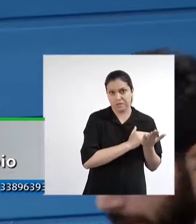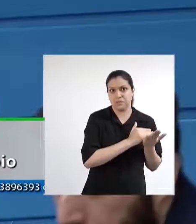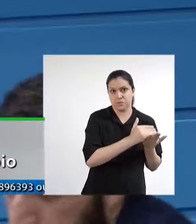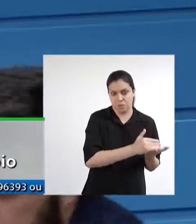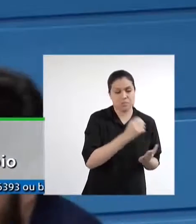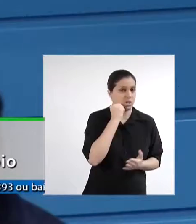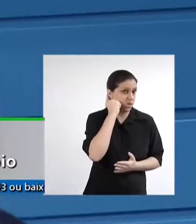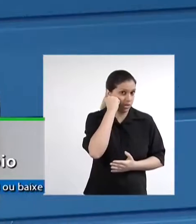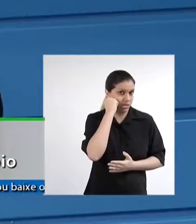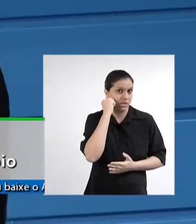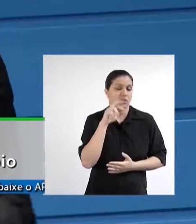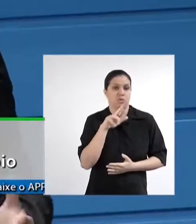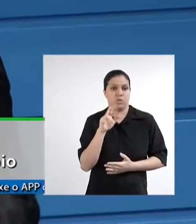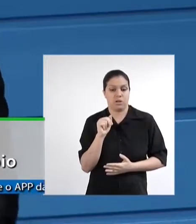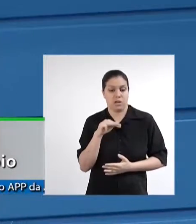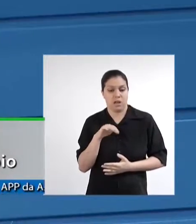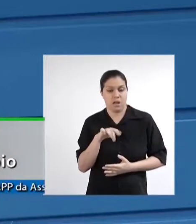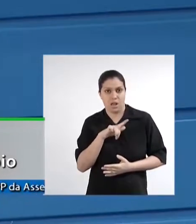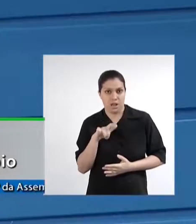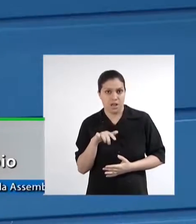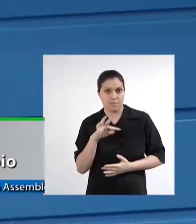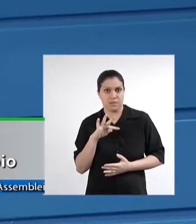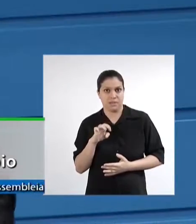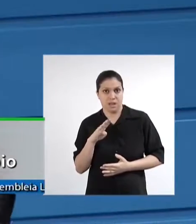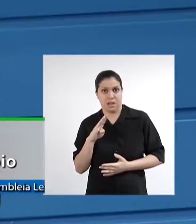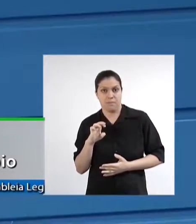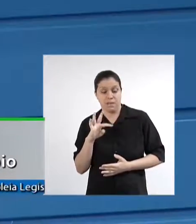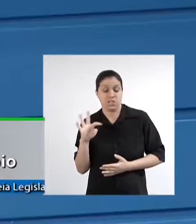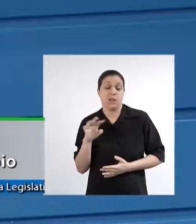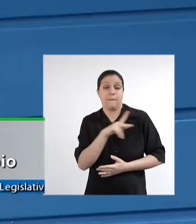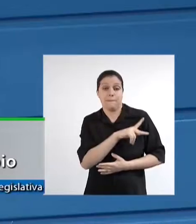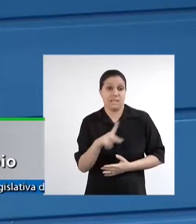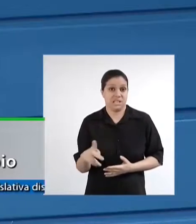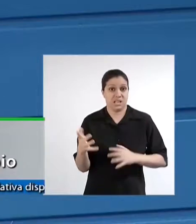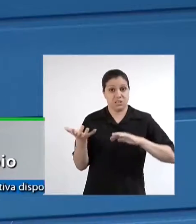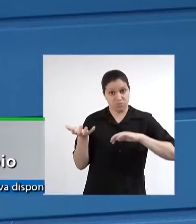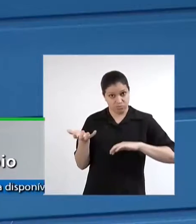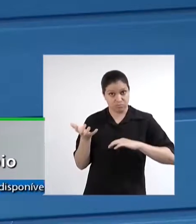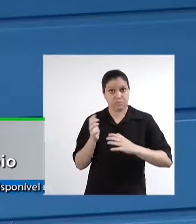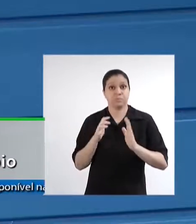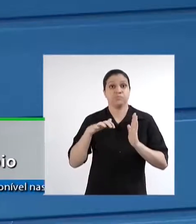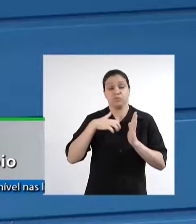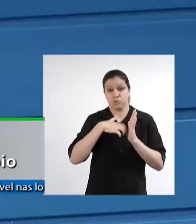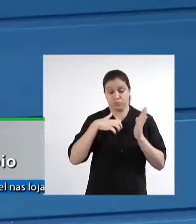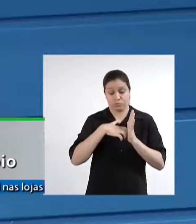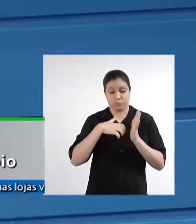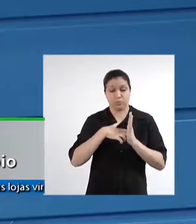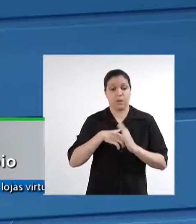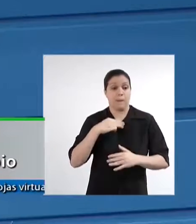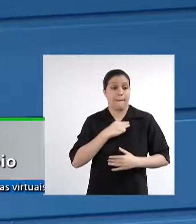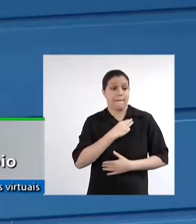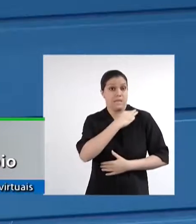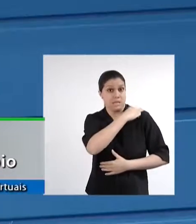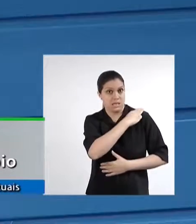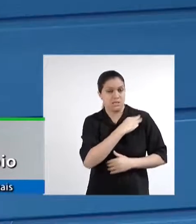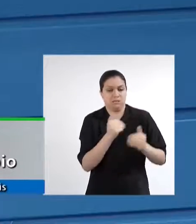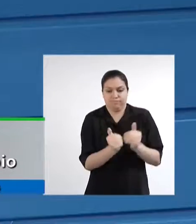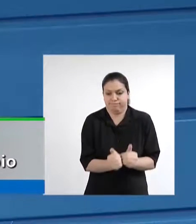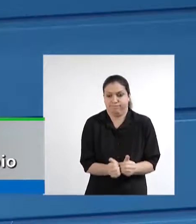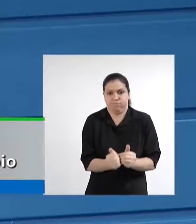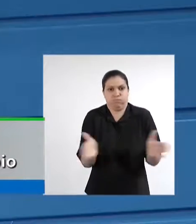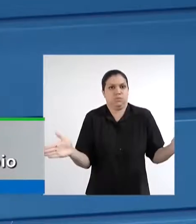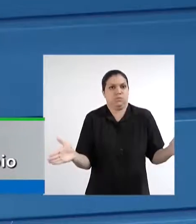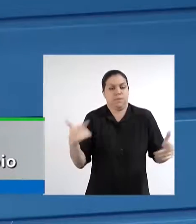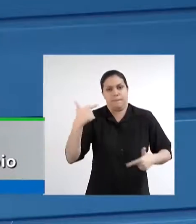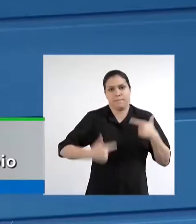então senador Rames Tebet, presidente do Senado, ministro, abriu as portas políticas do